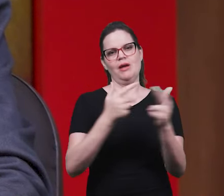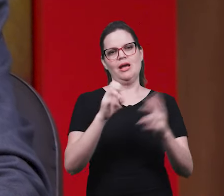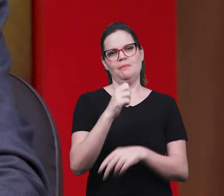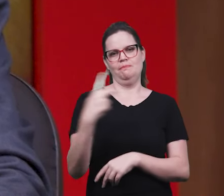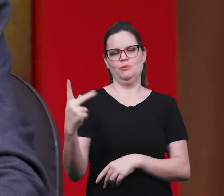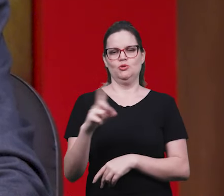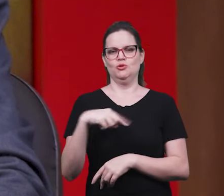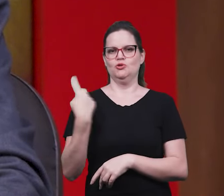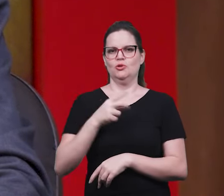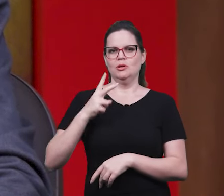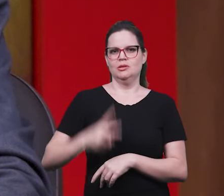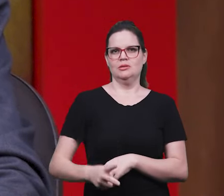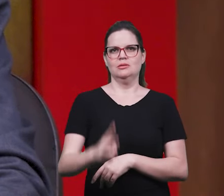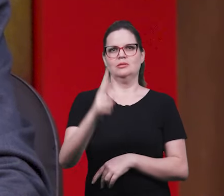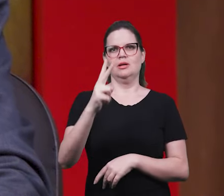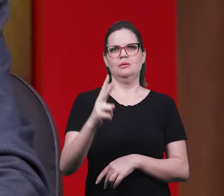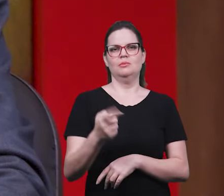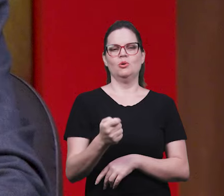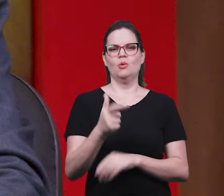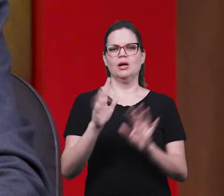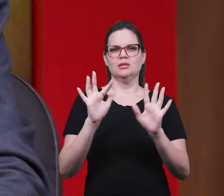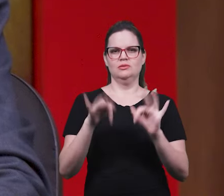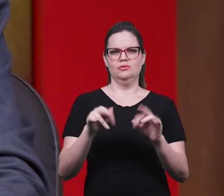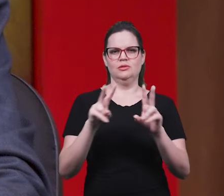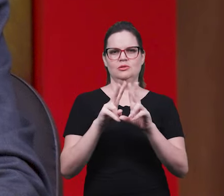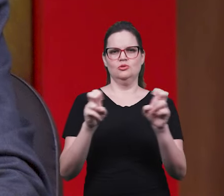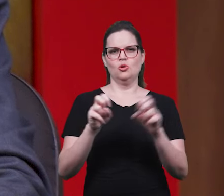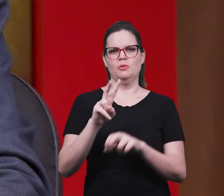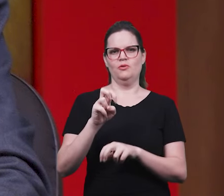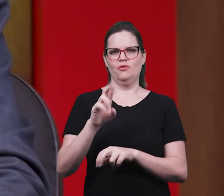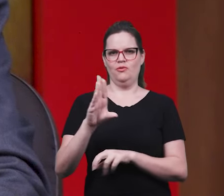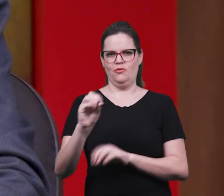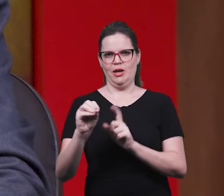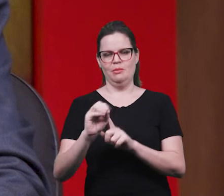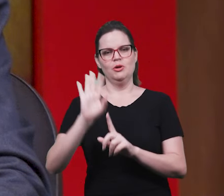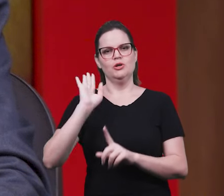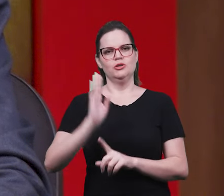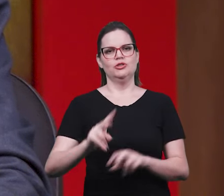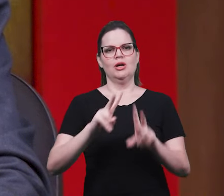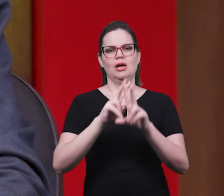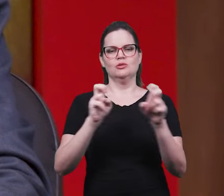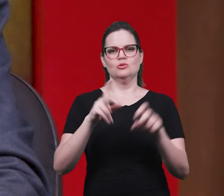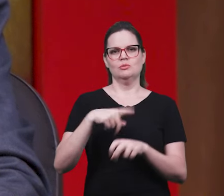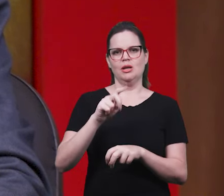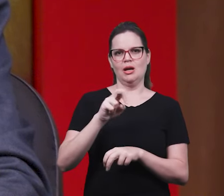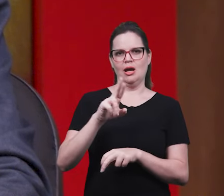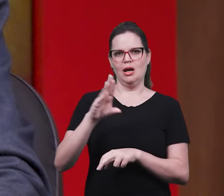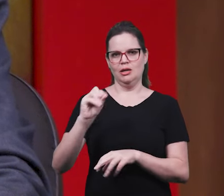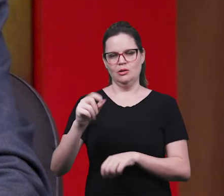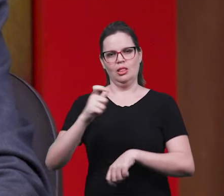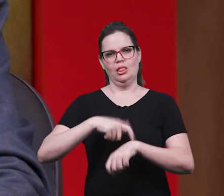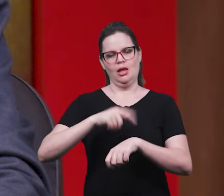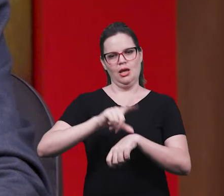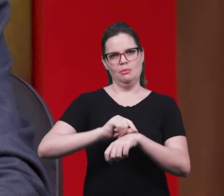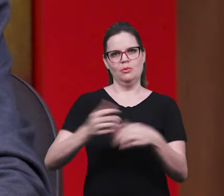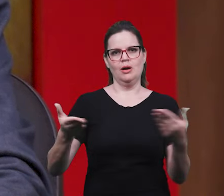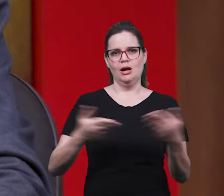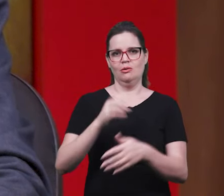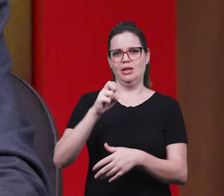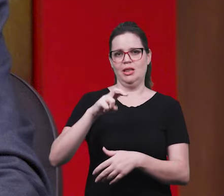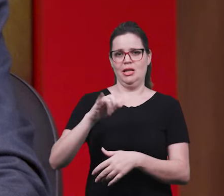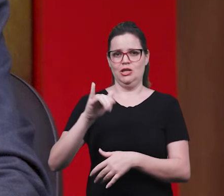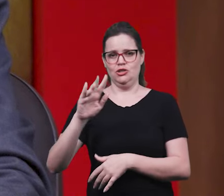episódios. Estamos aqui nos últimos episódios com a Vida no Verbo, já falamos sobre Cronos, sobre Kairos, agora